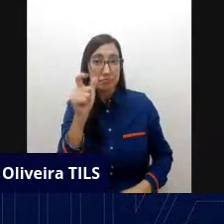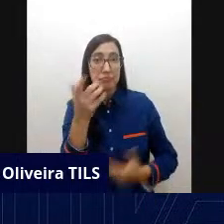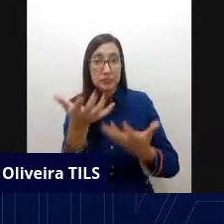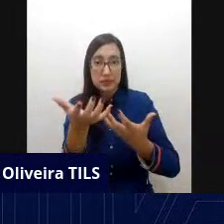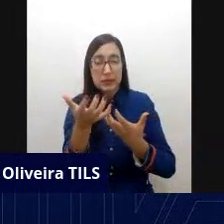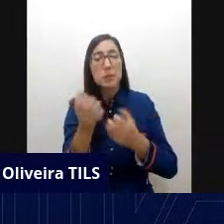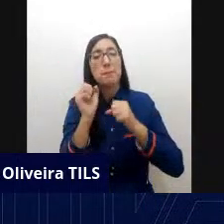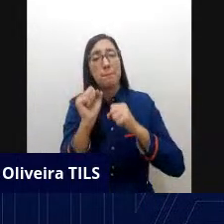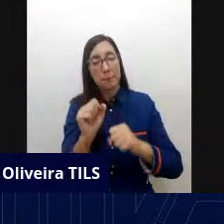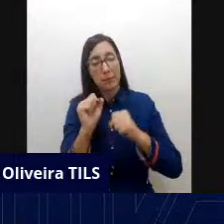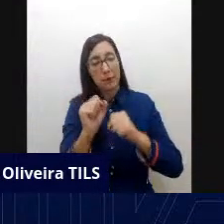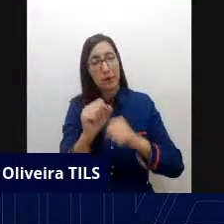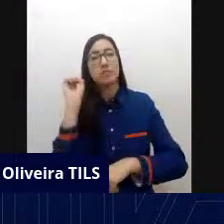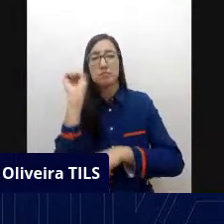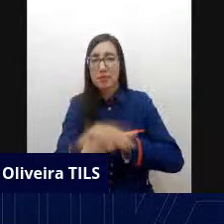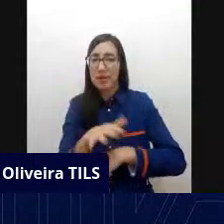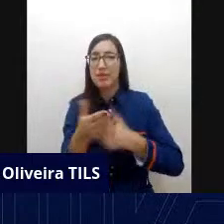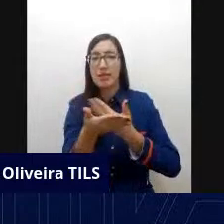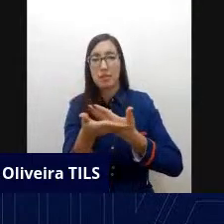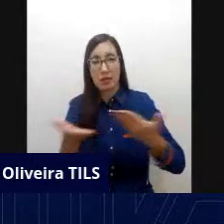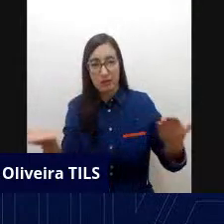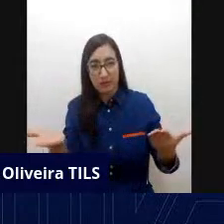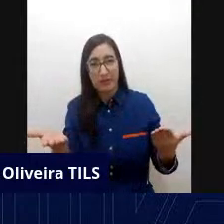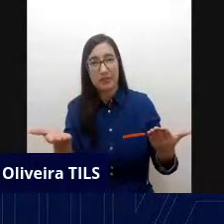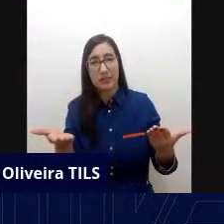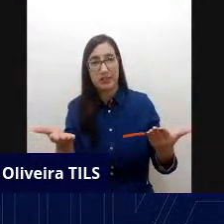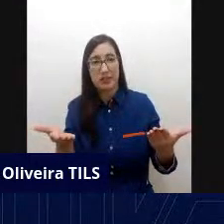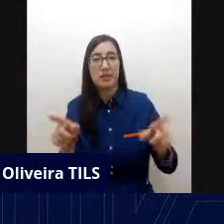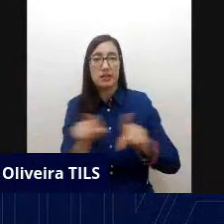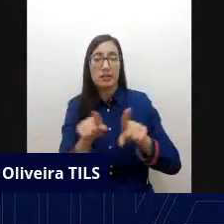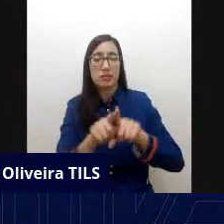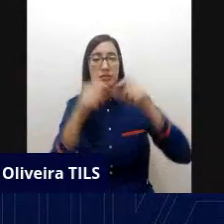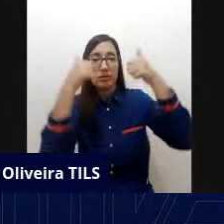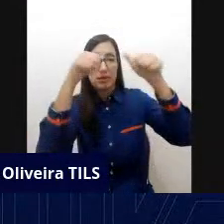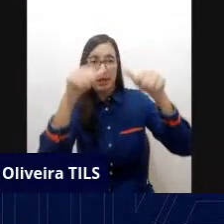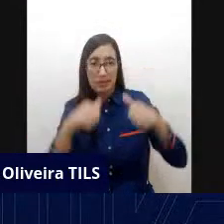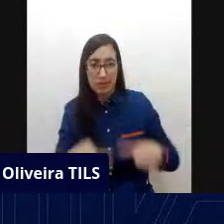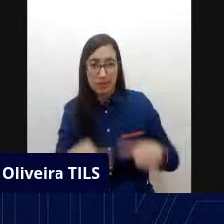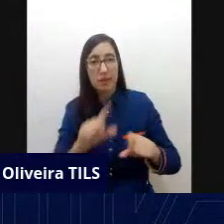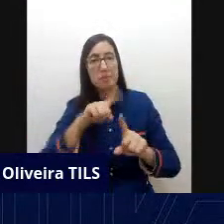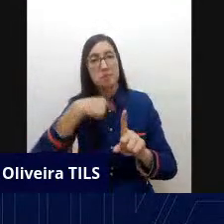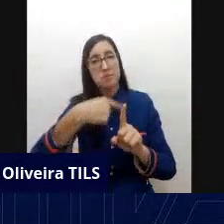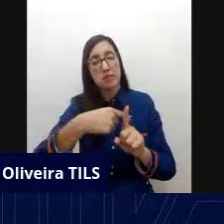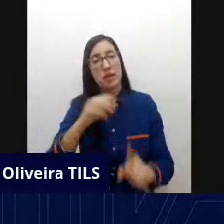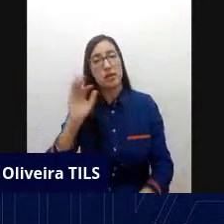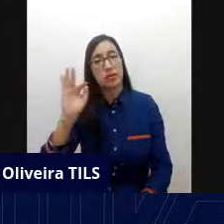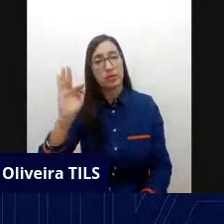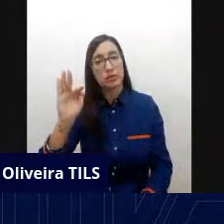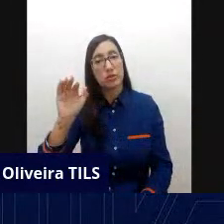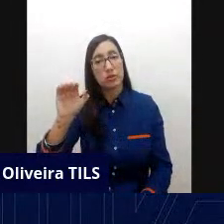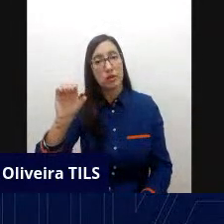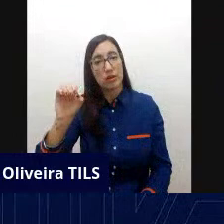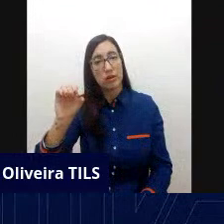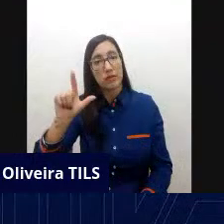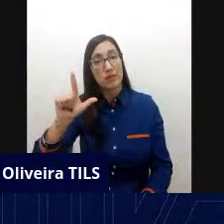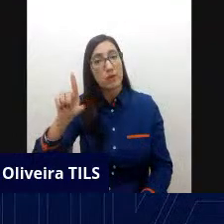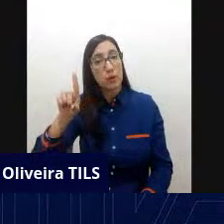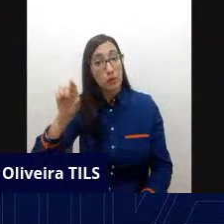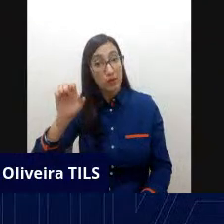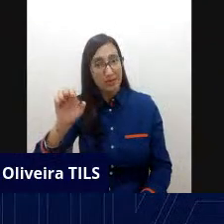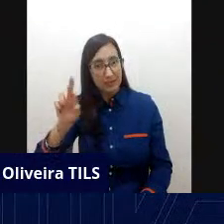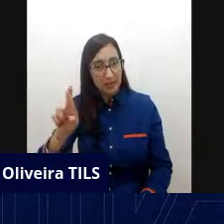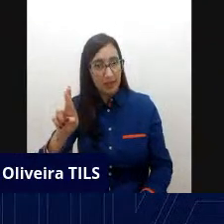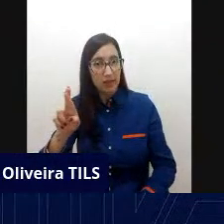vem pedindo, né, que os folders, eles possam ir junto com materiais de doação, porque, às vezes, essa mulher, ela recebe